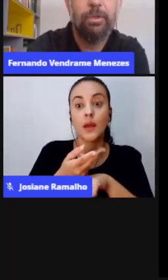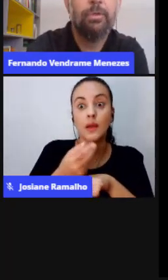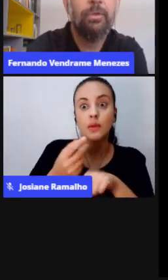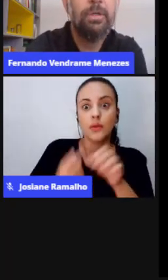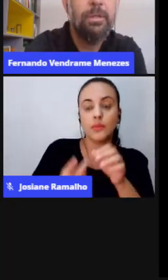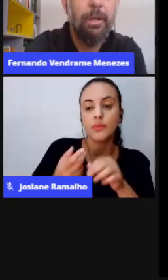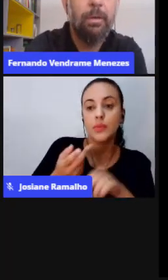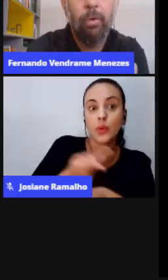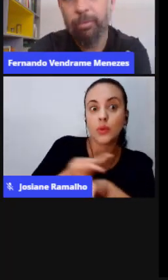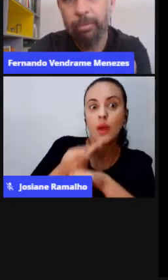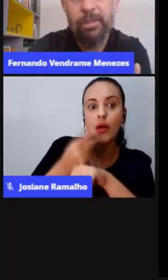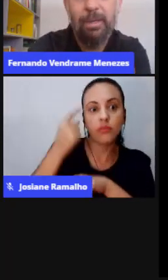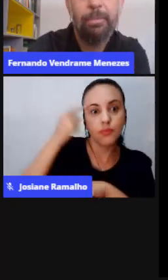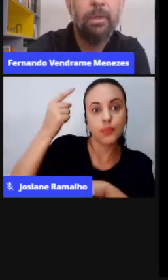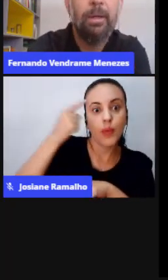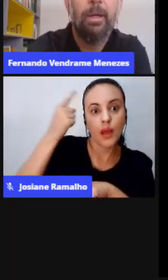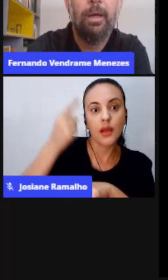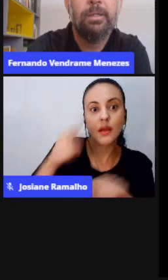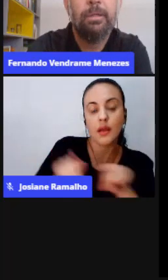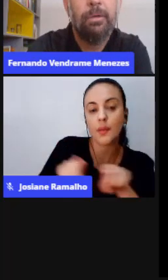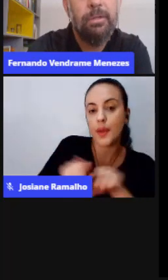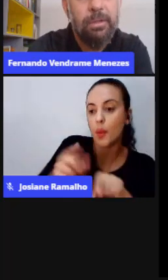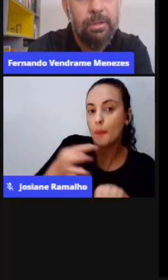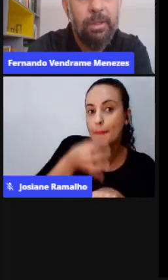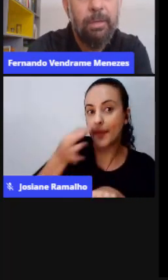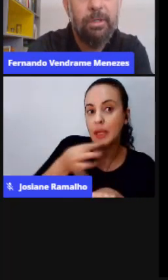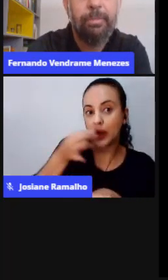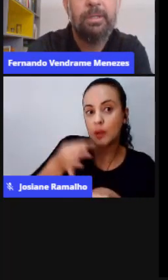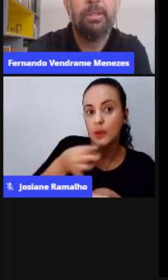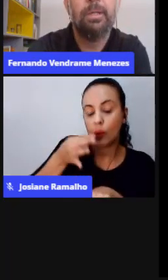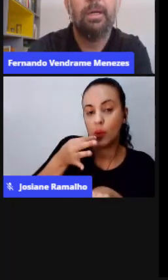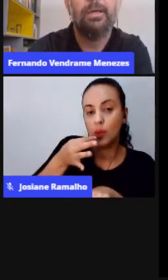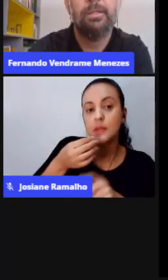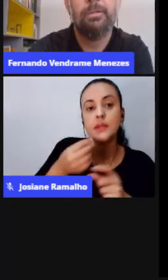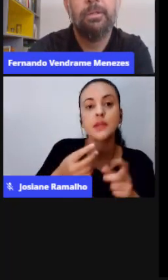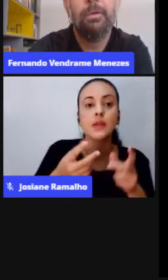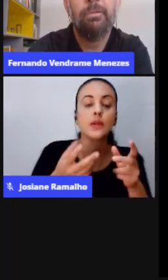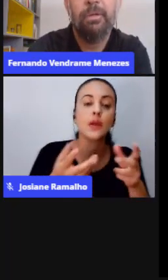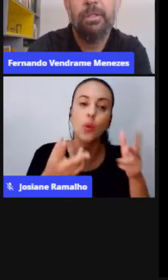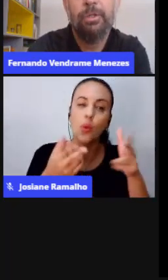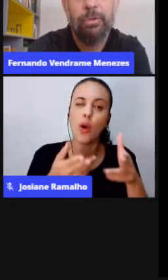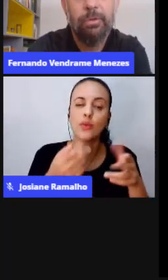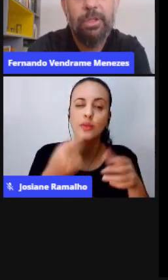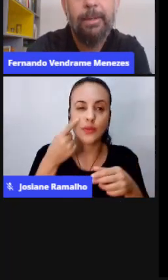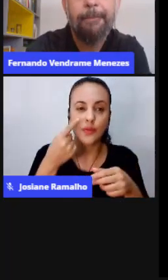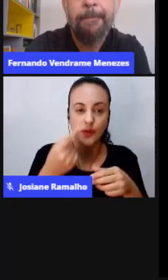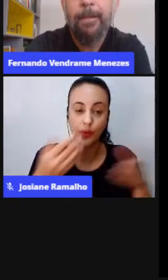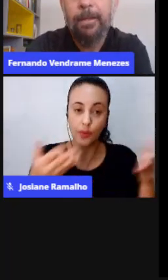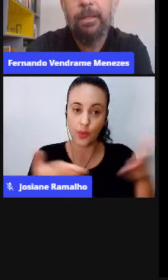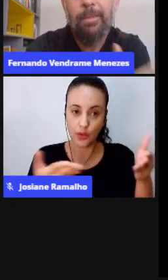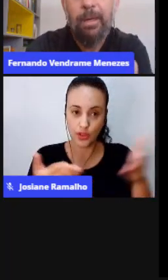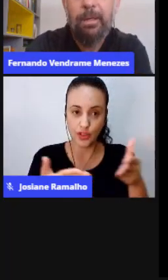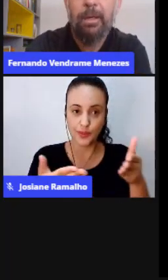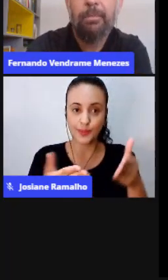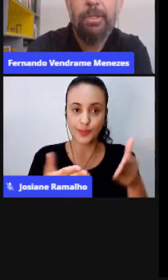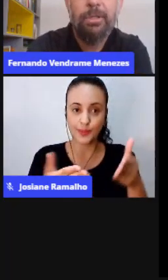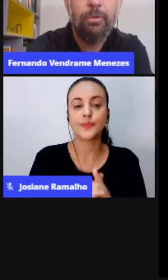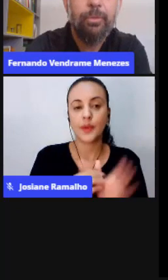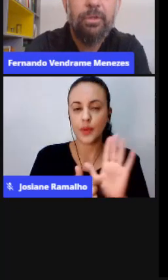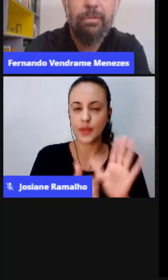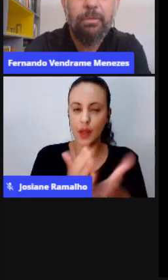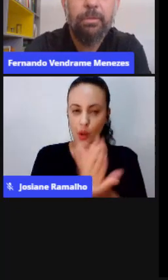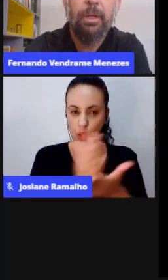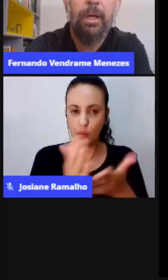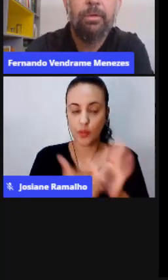trazer sugestões, como, por exemplo, as que nós iremos apresentar nessa nossa conversa de hoje, e também, à medida